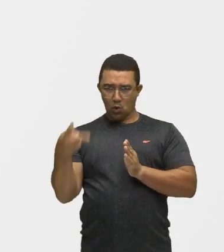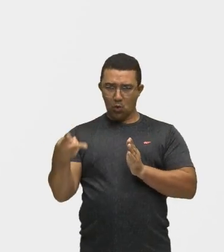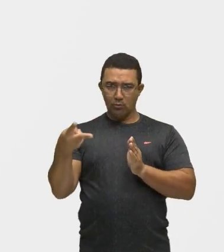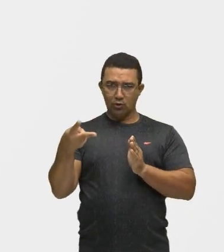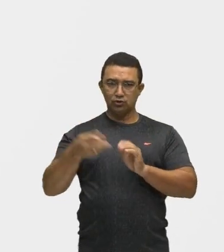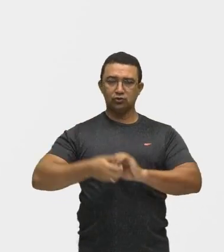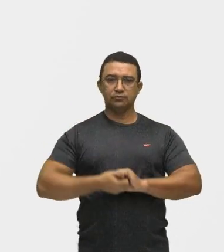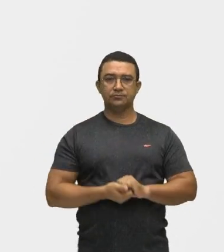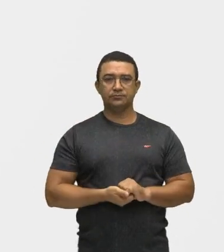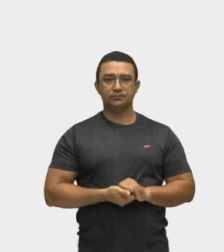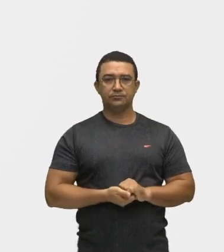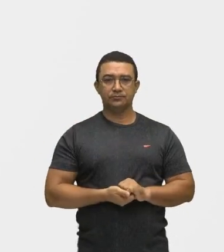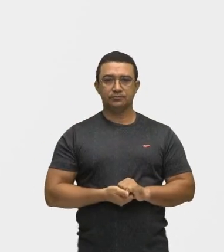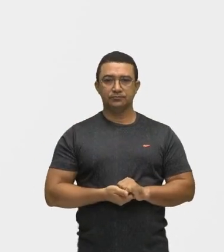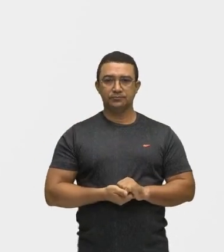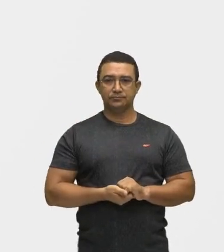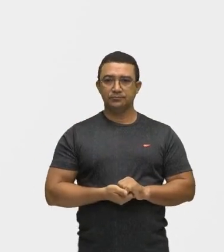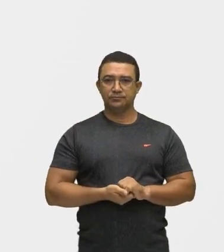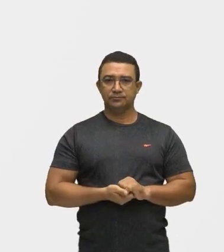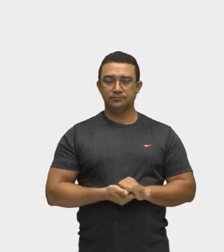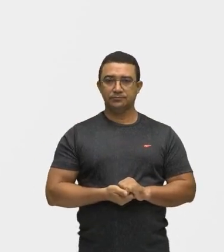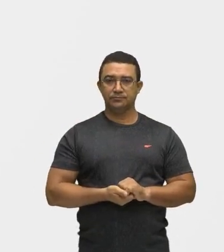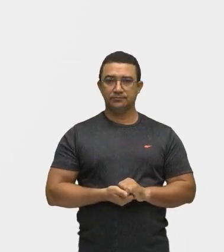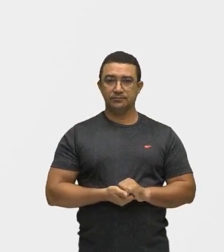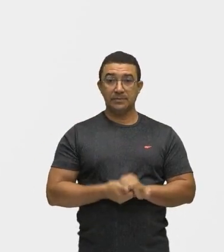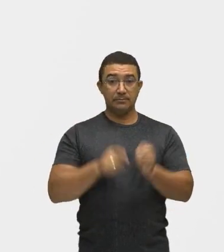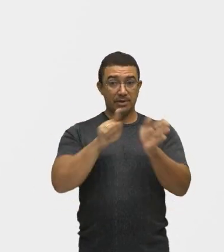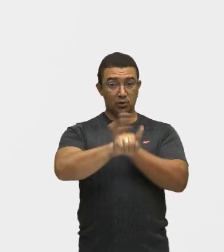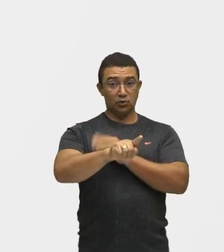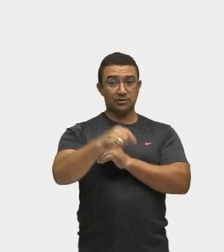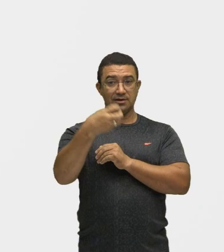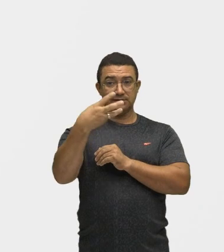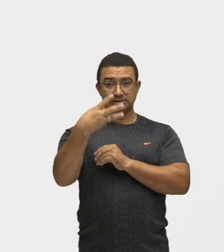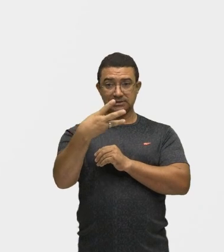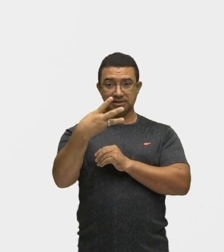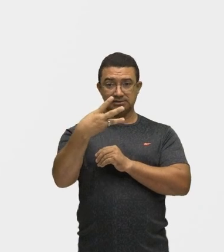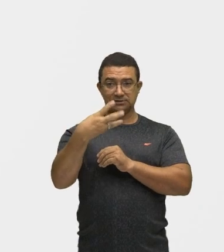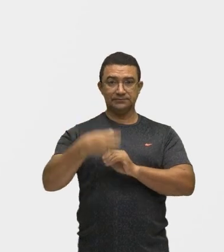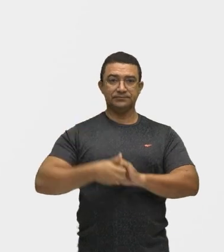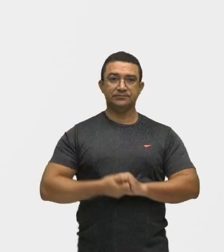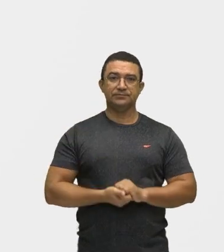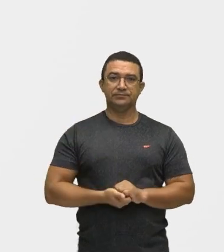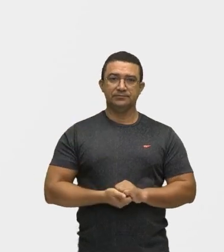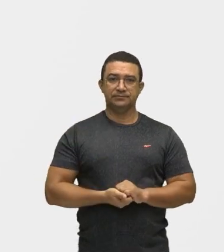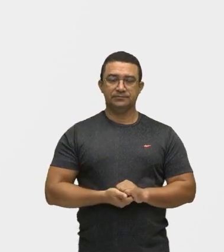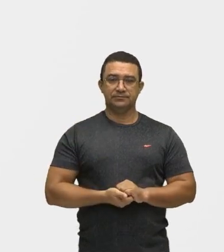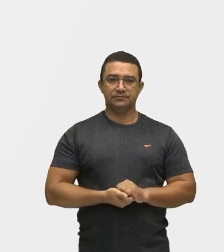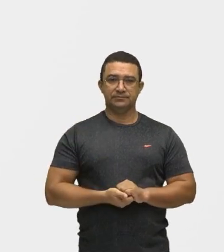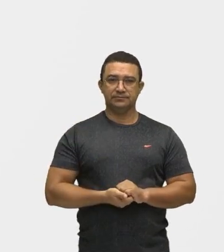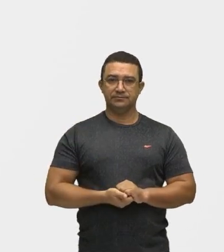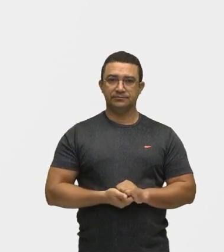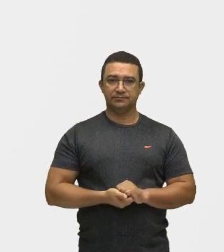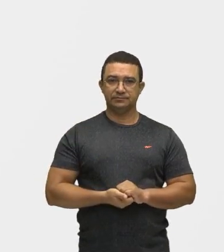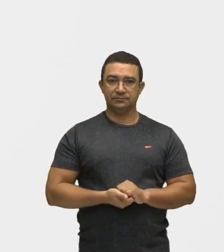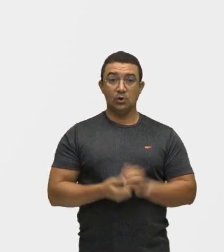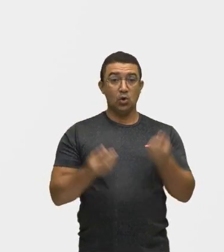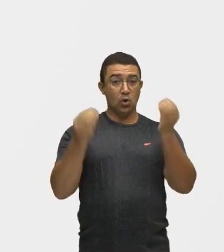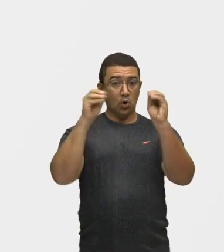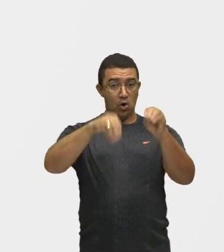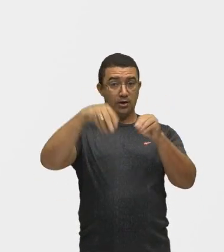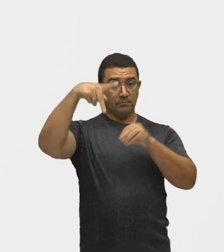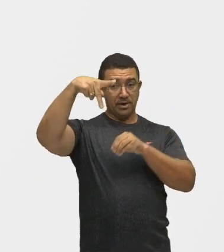levou. Muito bem. Vamos à terceira questão? Olha só a terceira questão aí. Terceira questão,